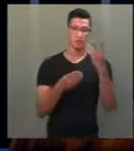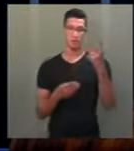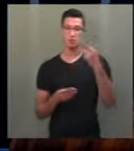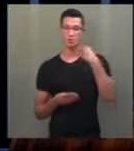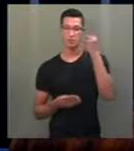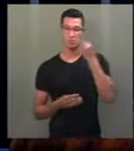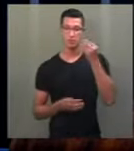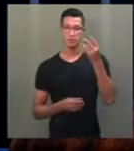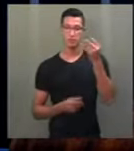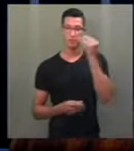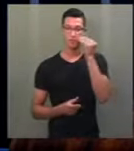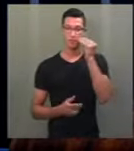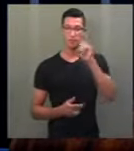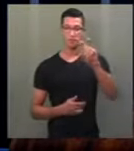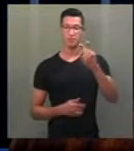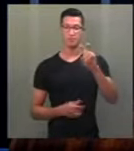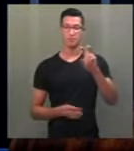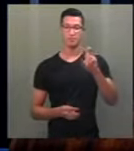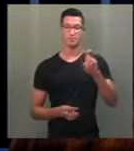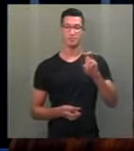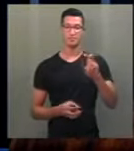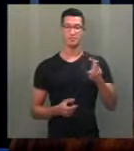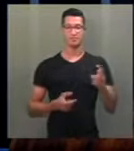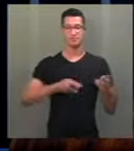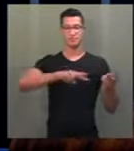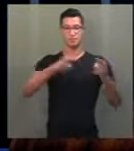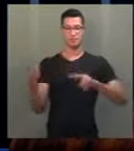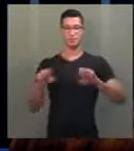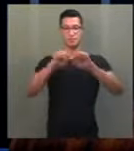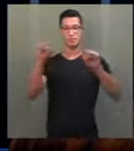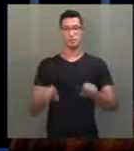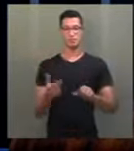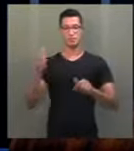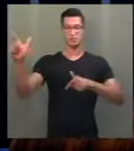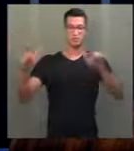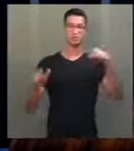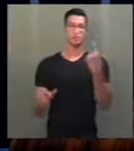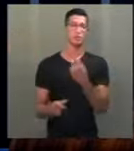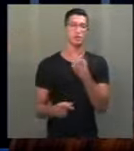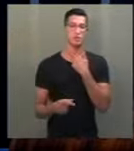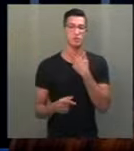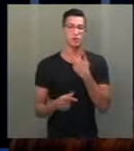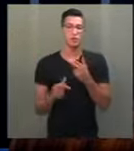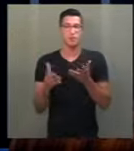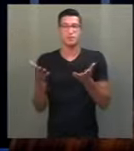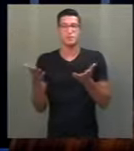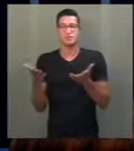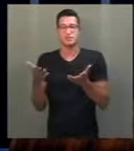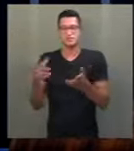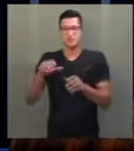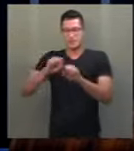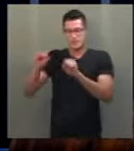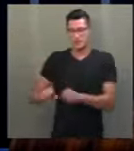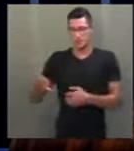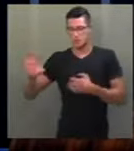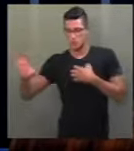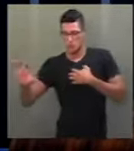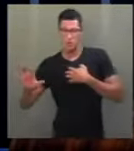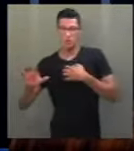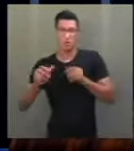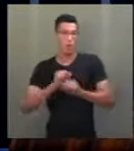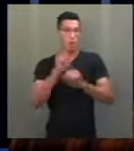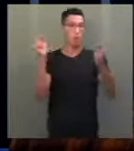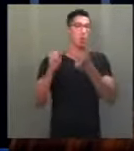de teste e 5 de transição de um sistema para o outro. Nós não podemos dormir com o sistema analógico e acordar